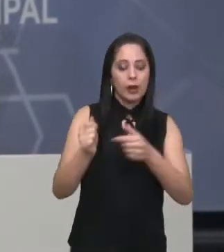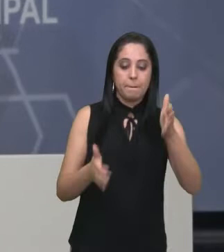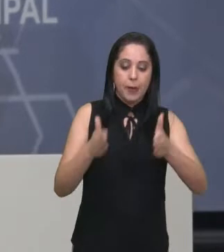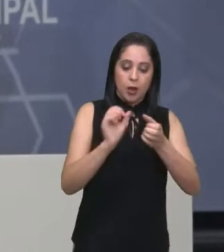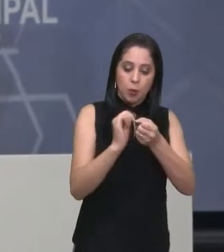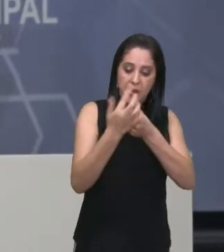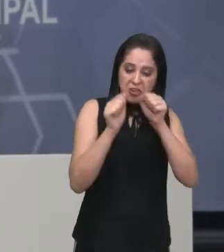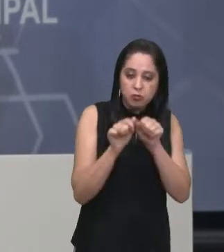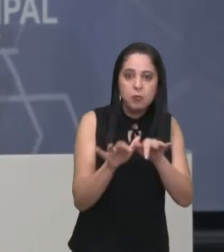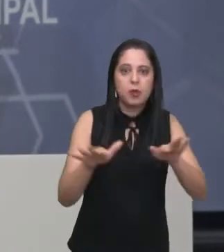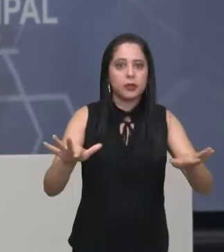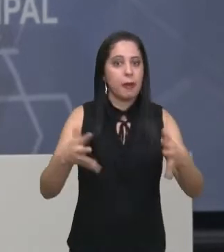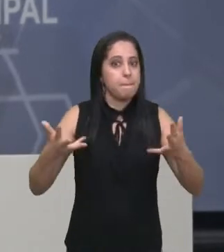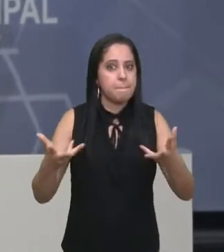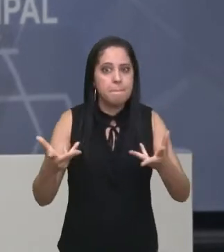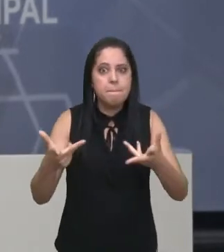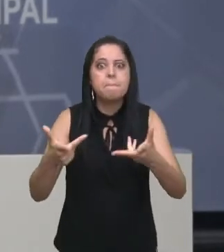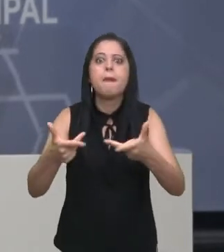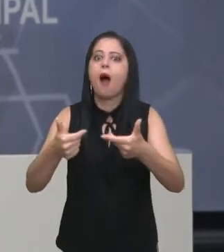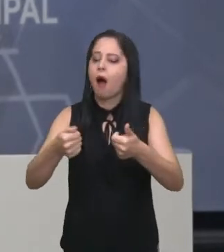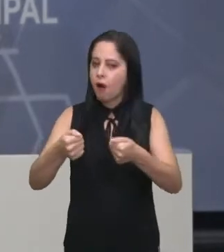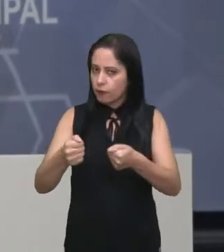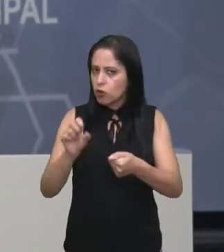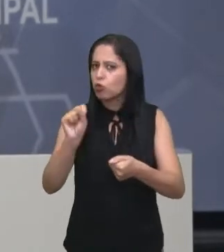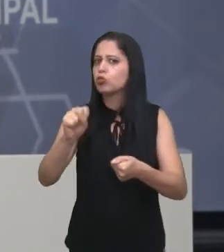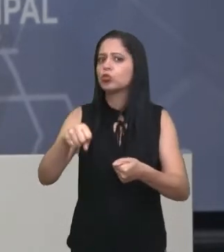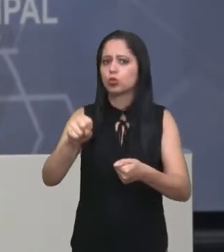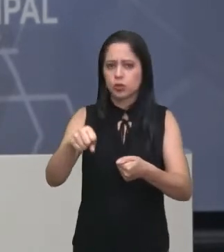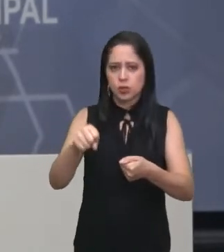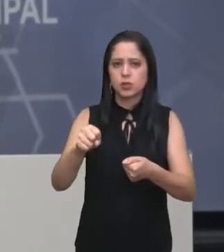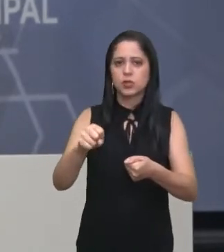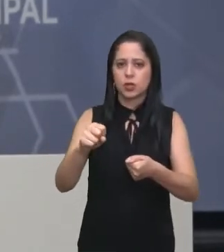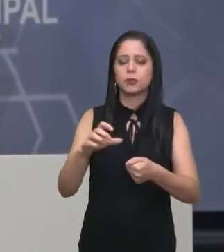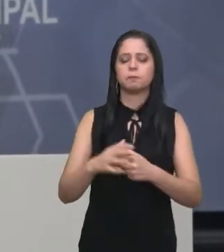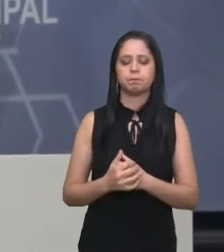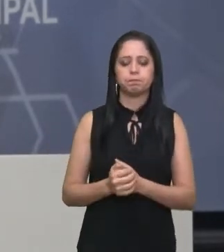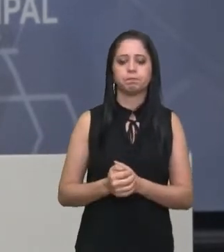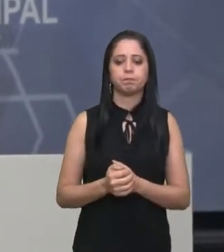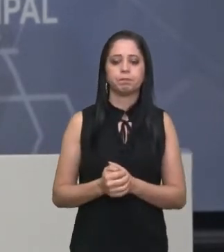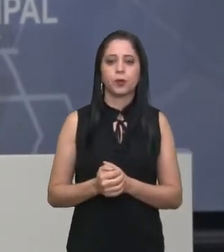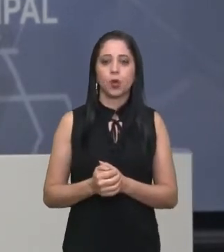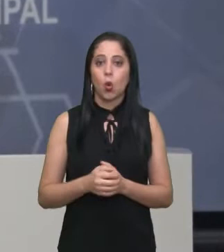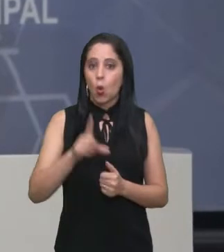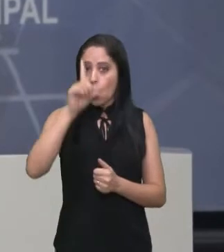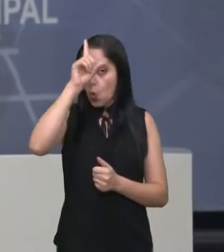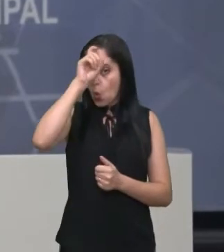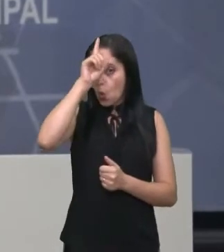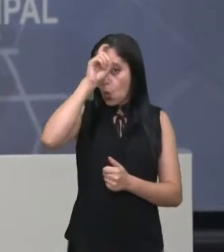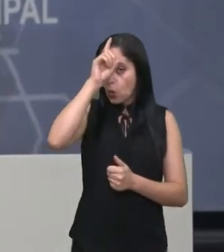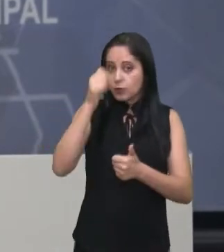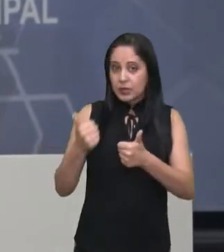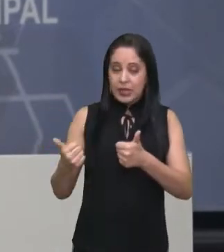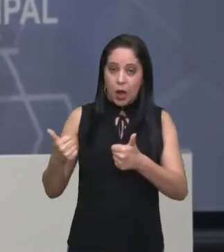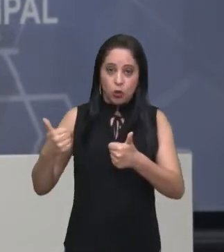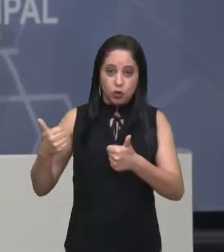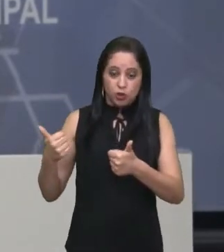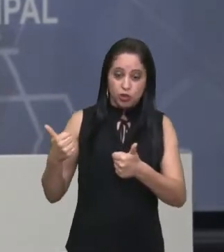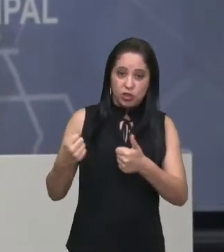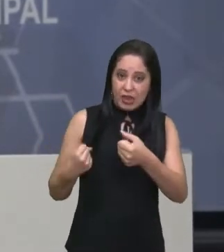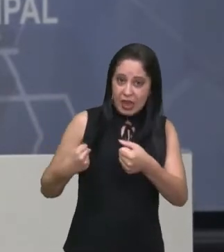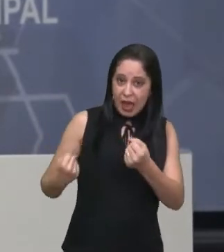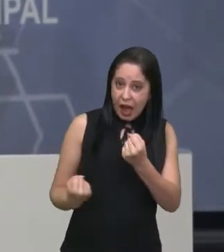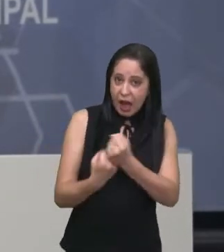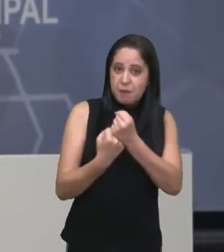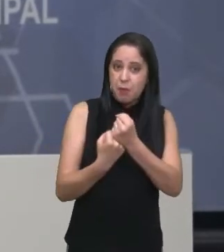trabalho exemplar, do qual nós participamos, todos os vereadores participaram. Existem coisas boas, mas que